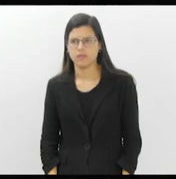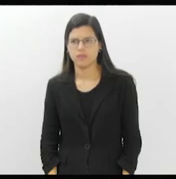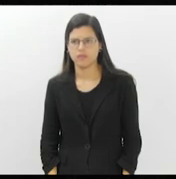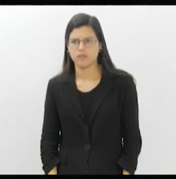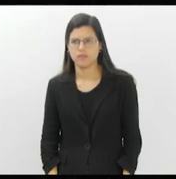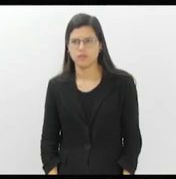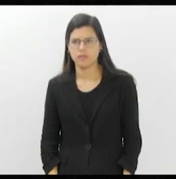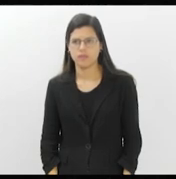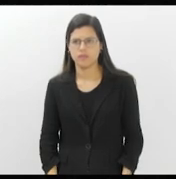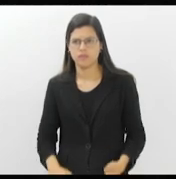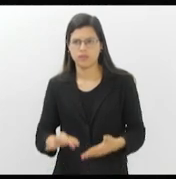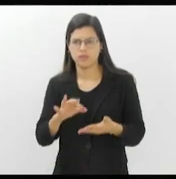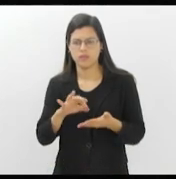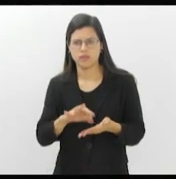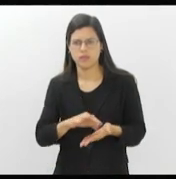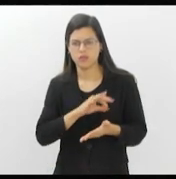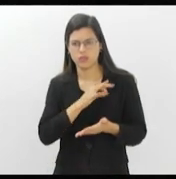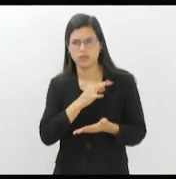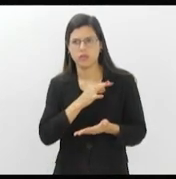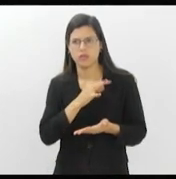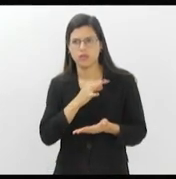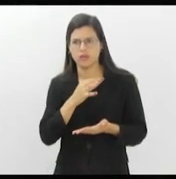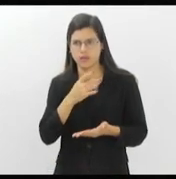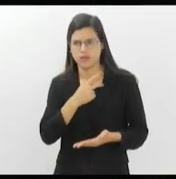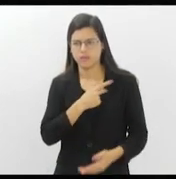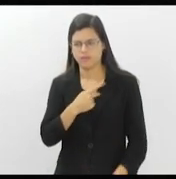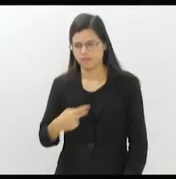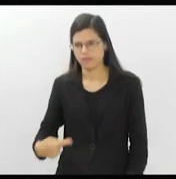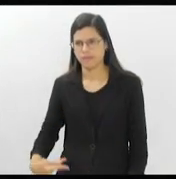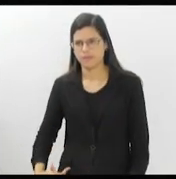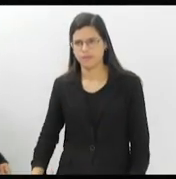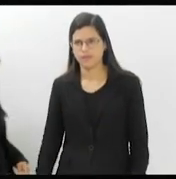Me inscrevi aqui, senhora Presidente, porque